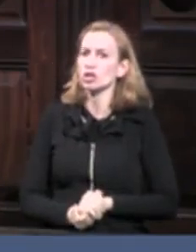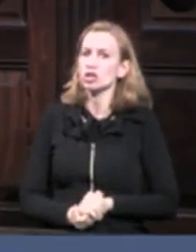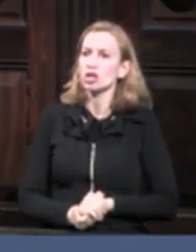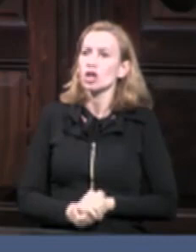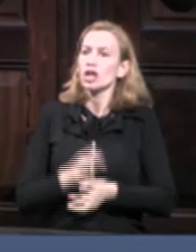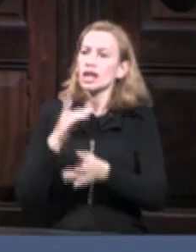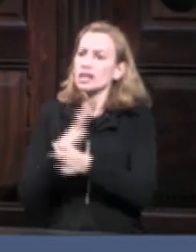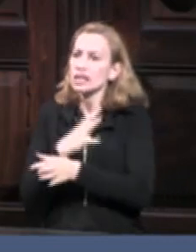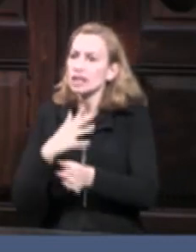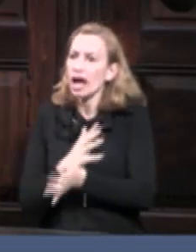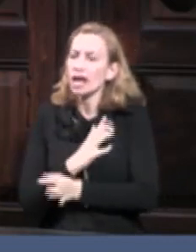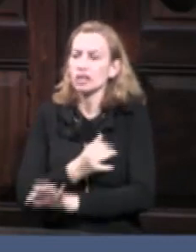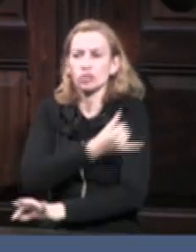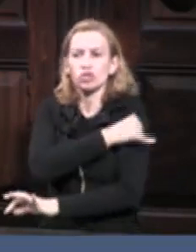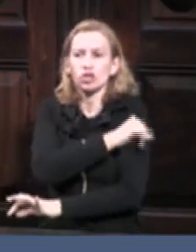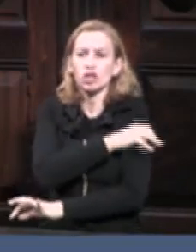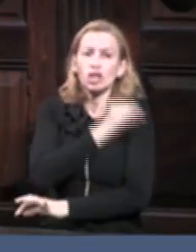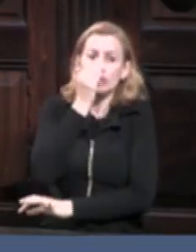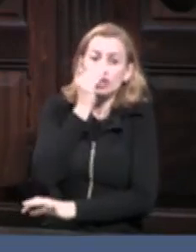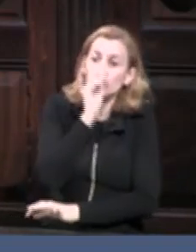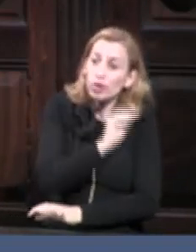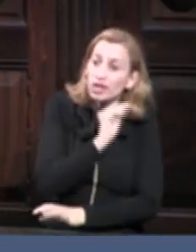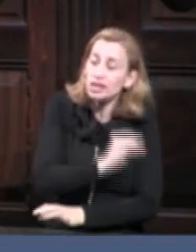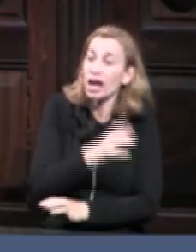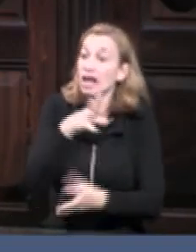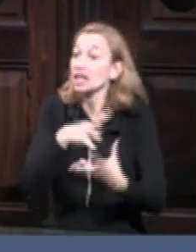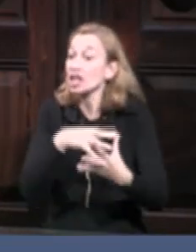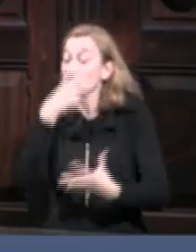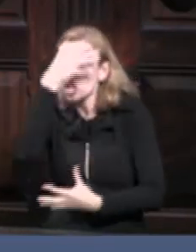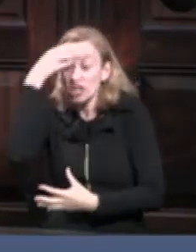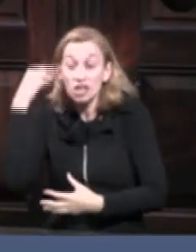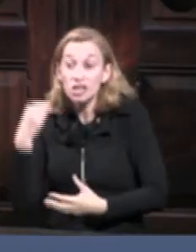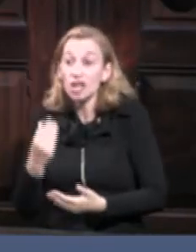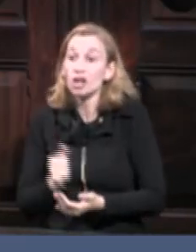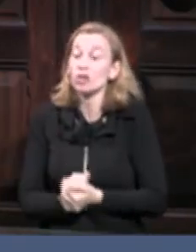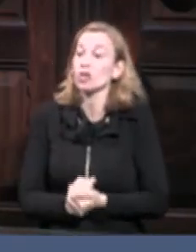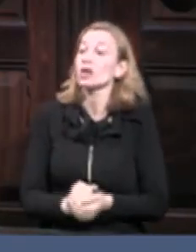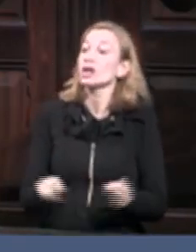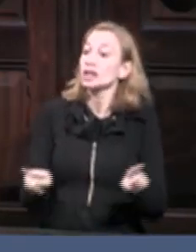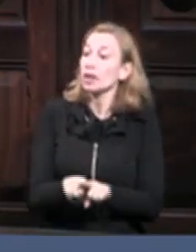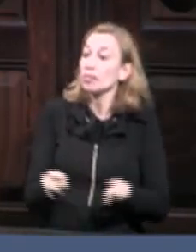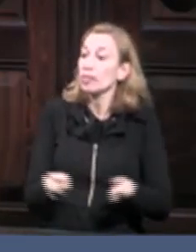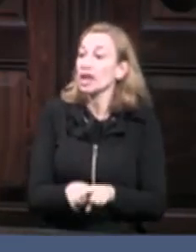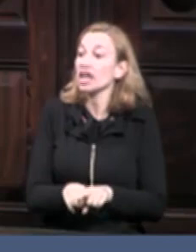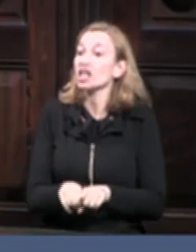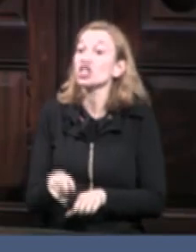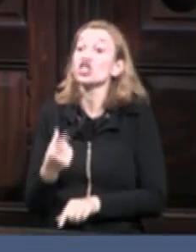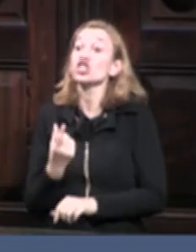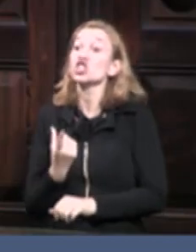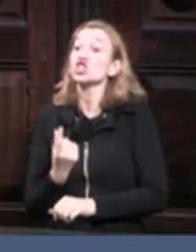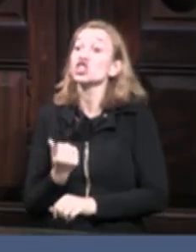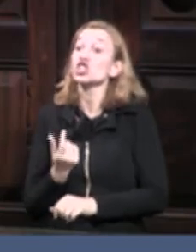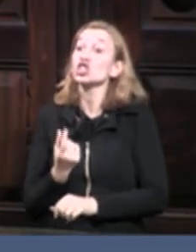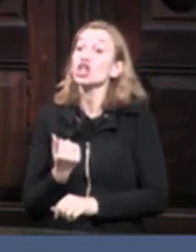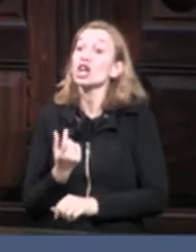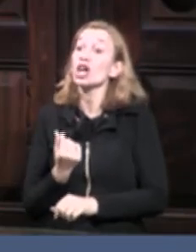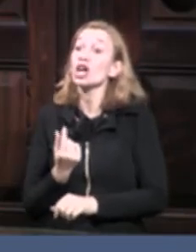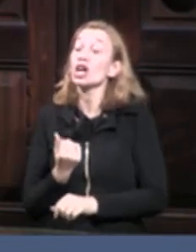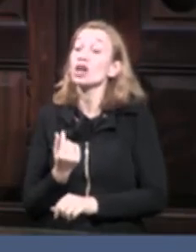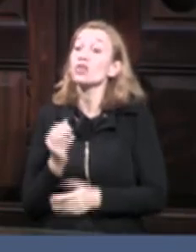período? Propaganda de que conseguiu perder 50 milhões de reais de verba do Hospital do Câncer de Nova Friburgo, a